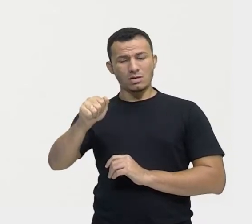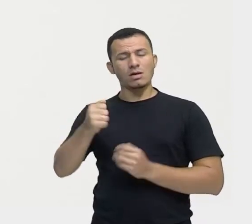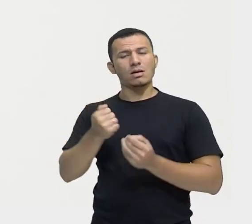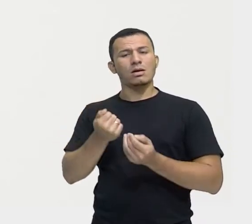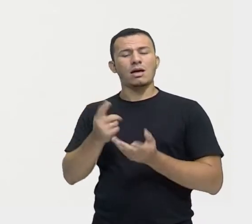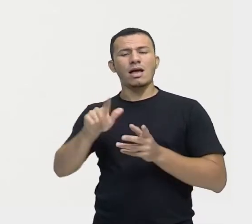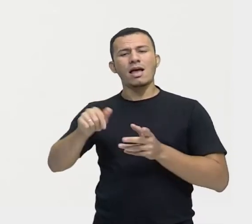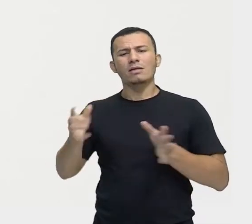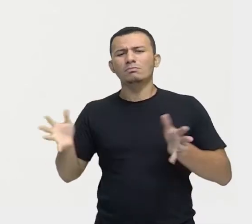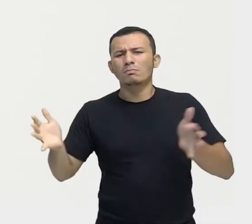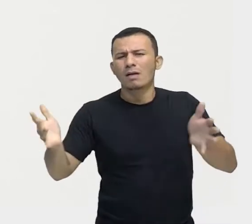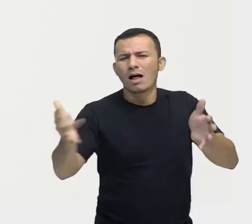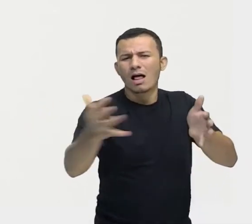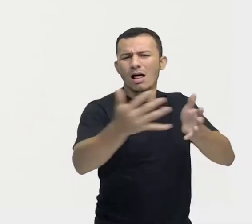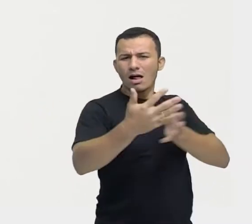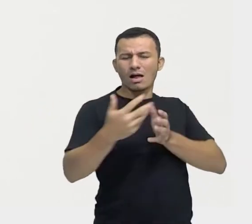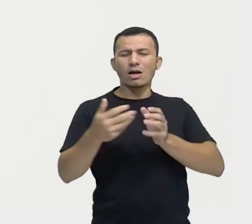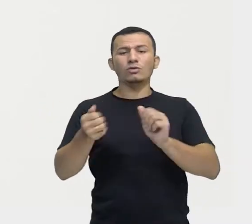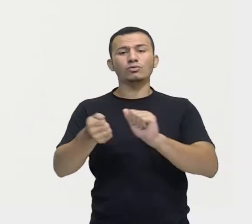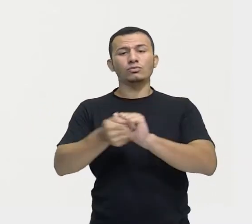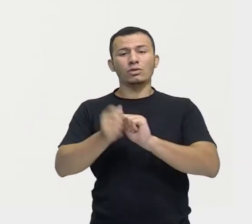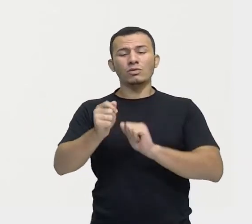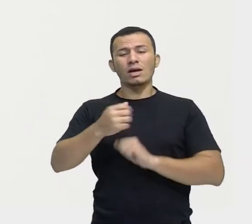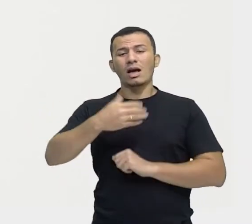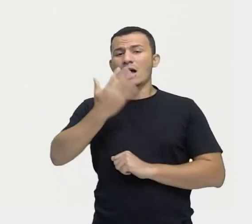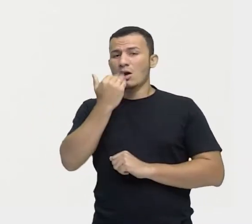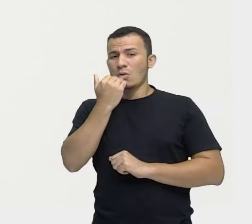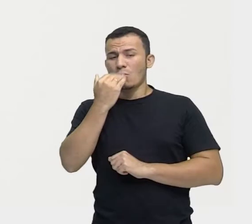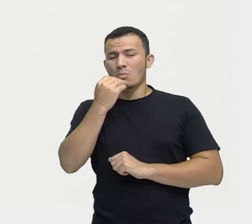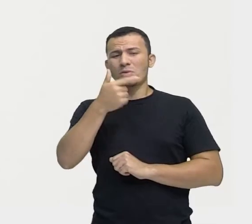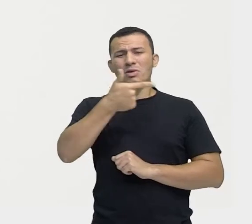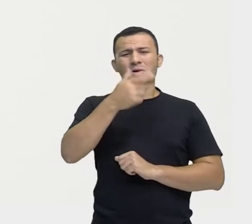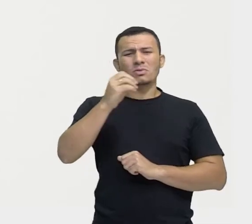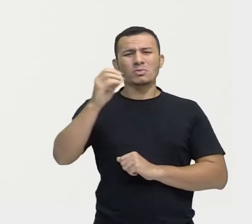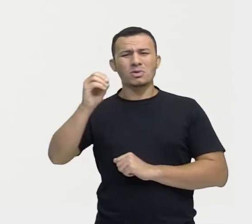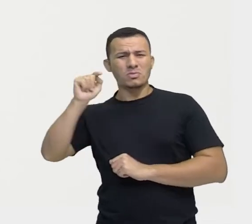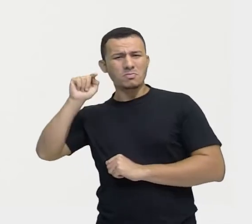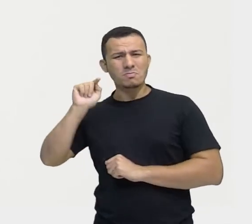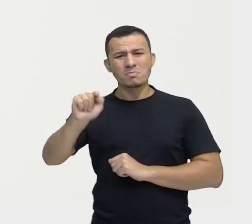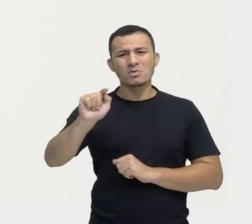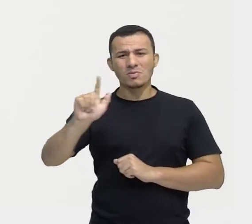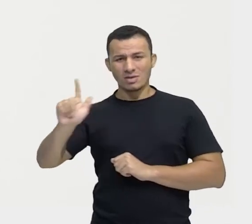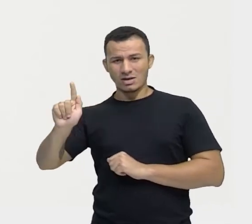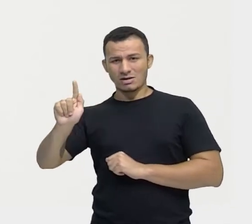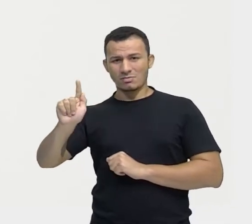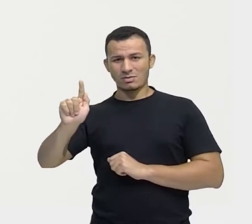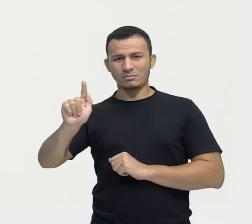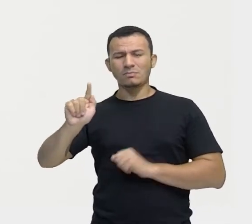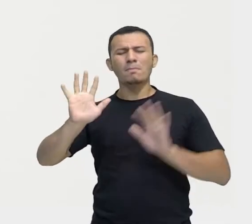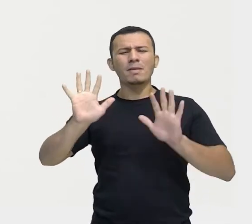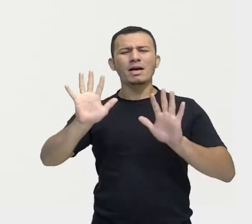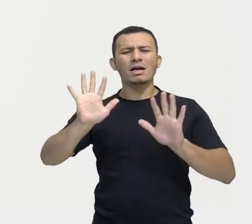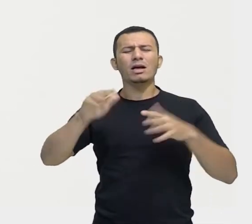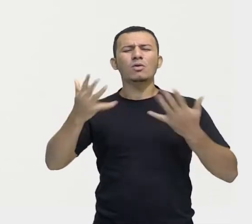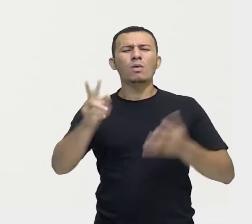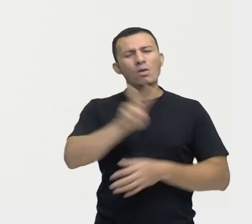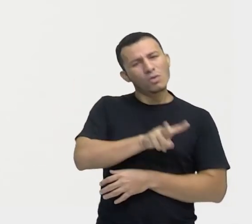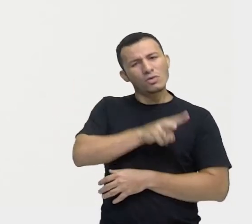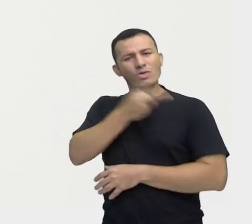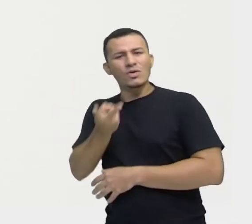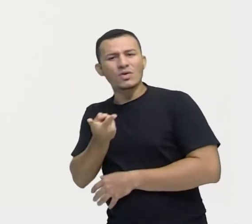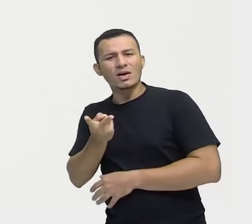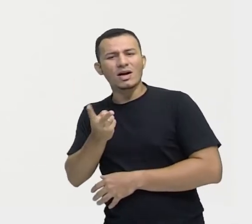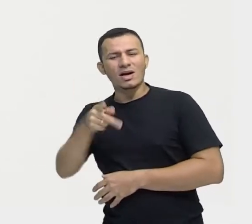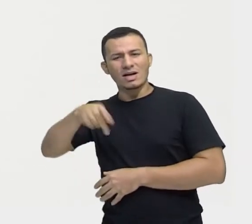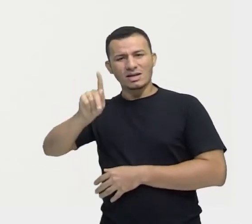juntaram 200.000 gramas de alimentos para doação. Qual o peso total desses alimentos em